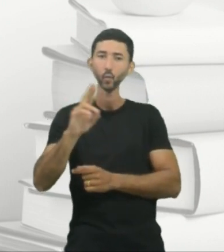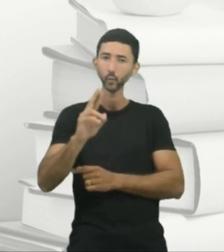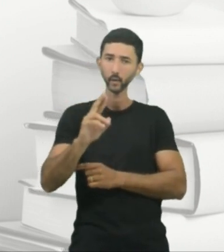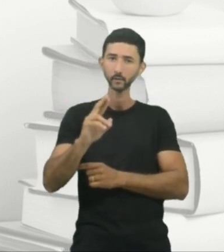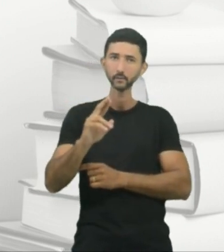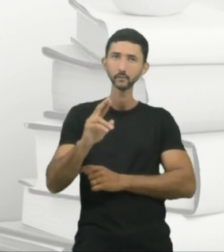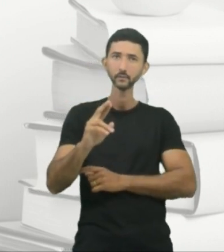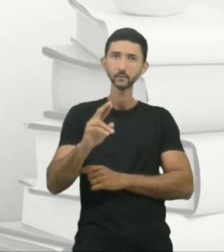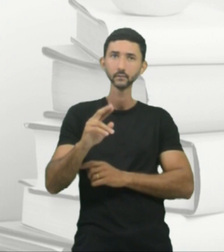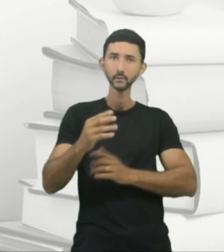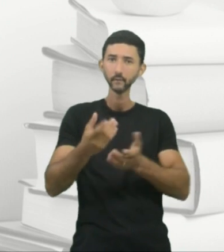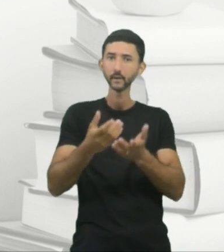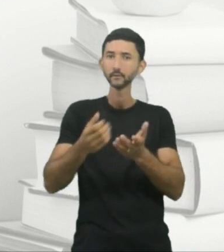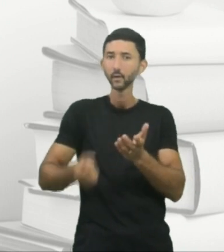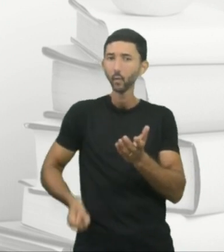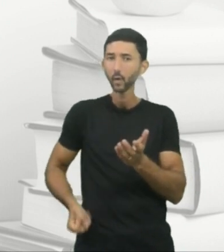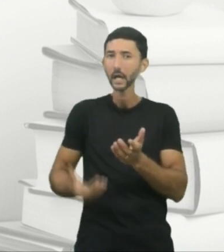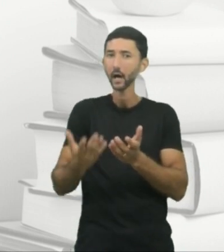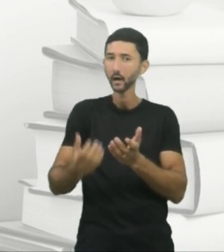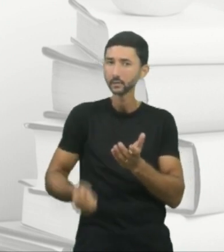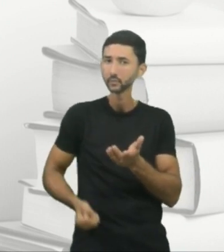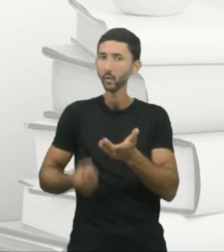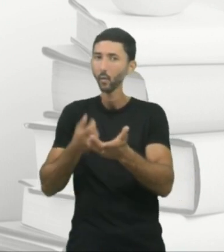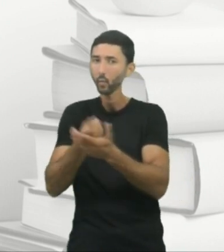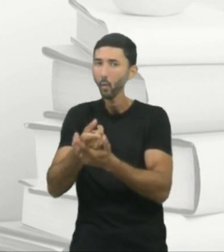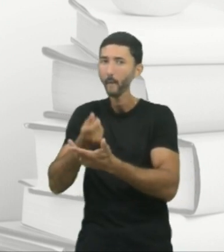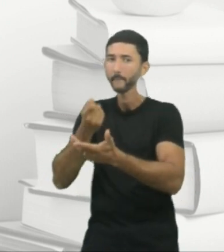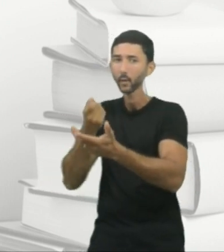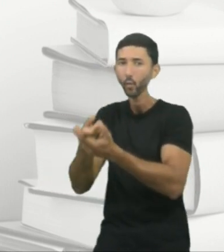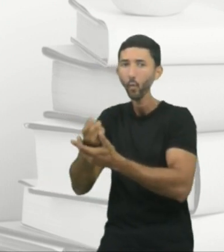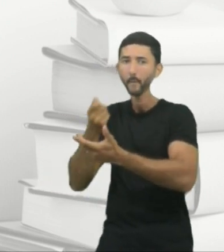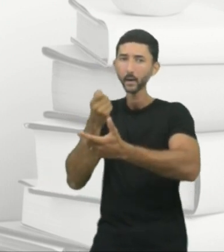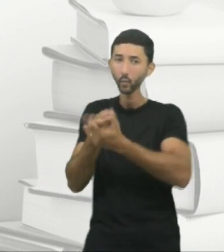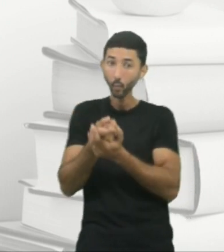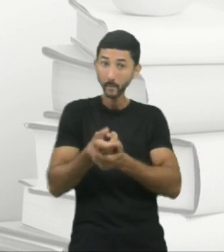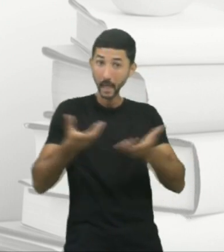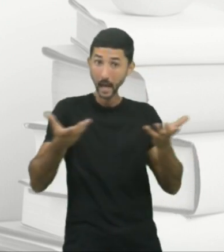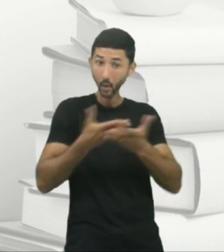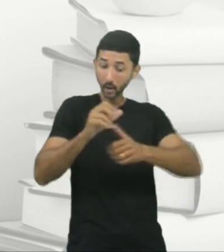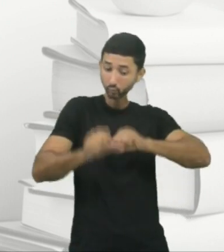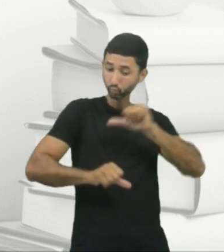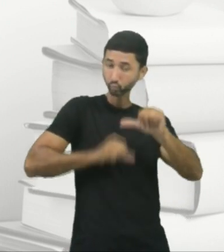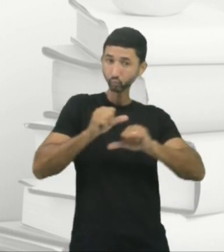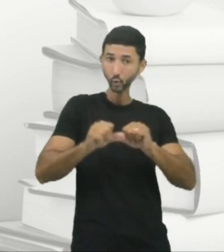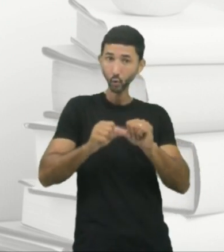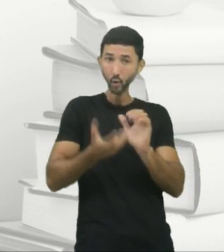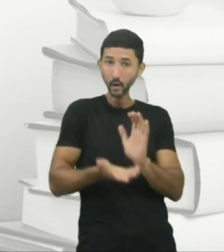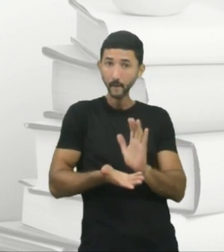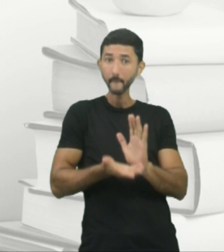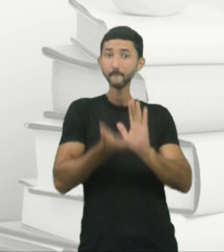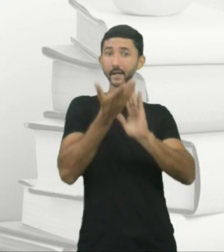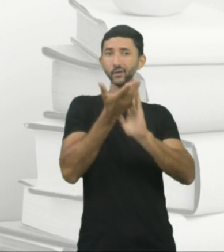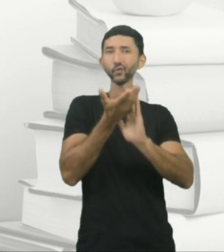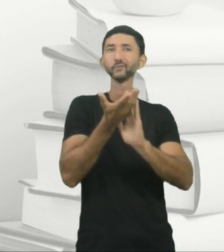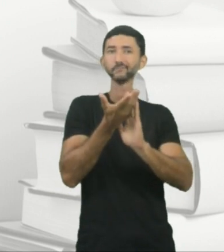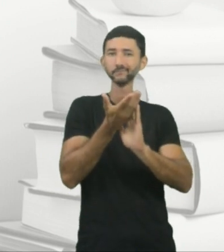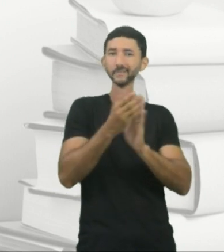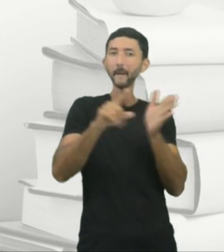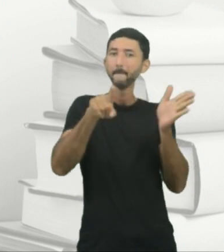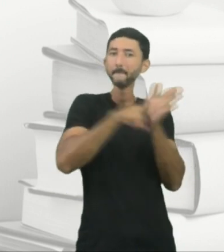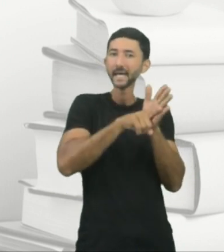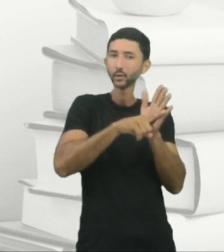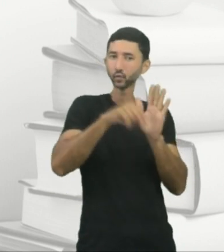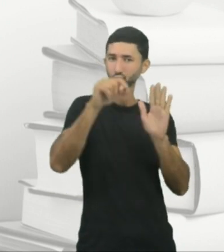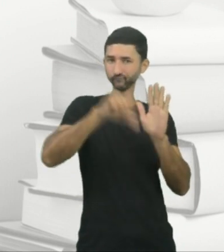758,00. Como foram feitas outras compras, agora o saldo negativo aumentou.